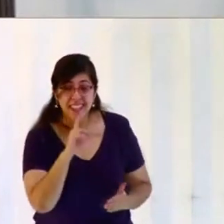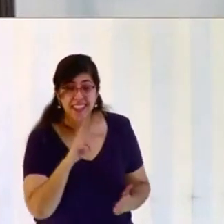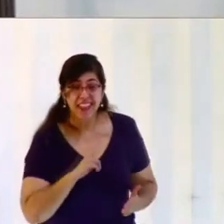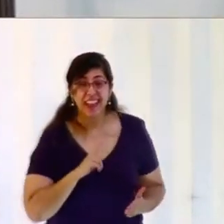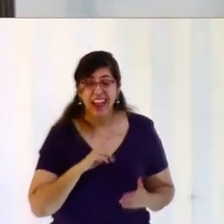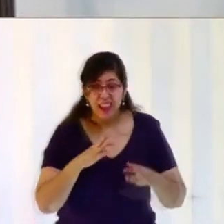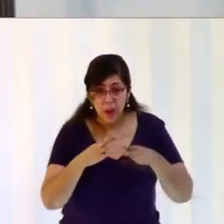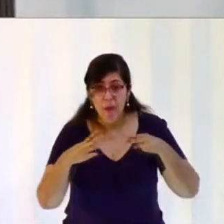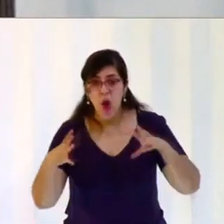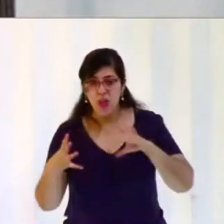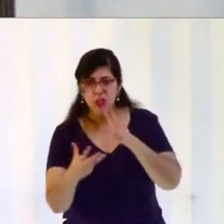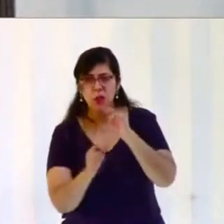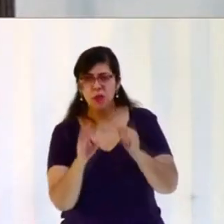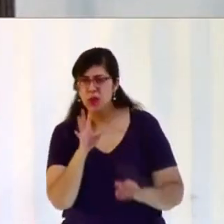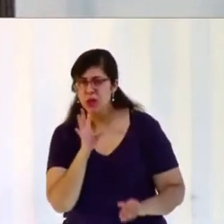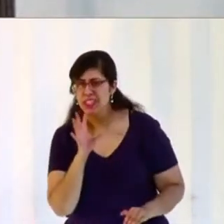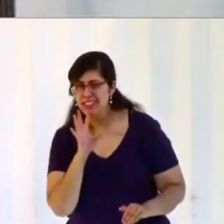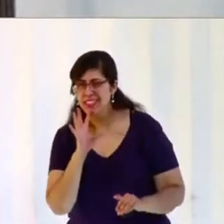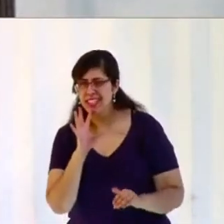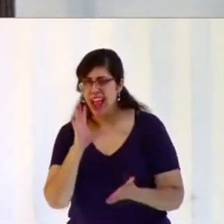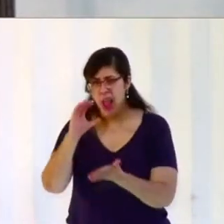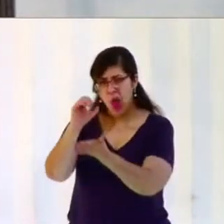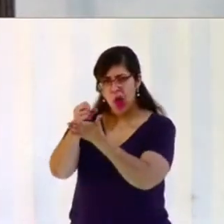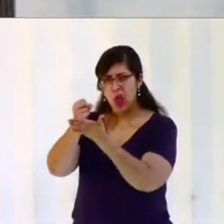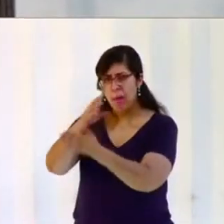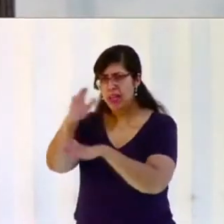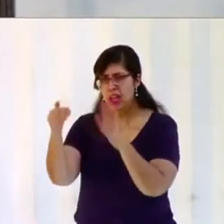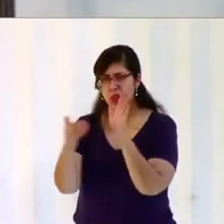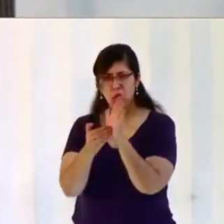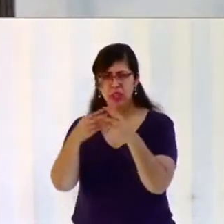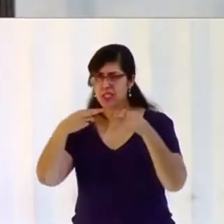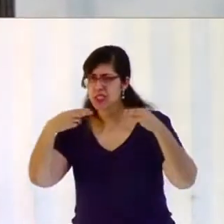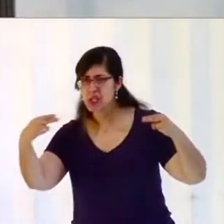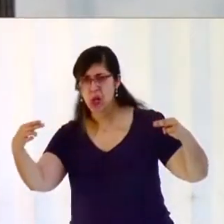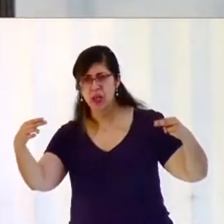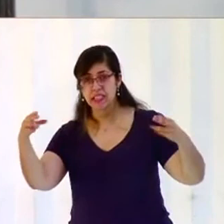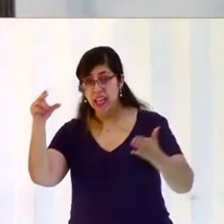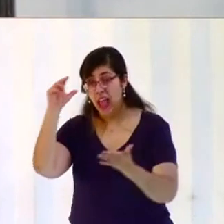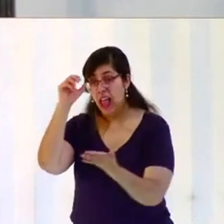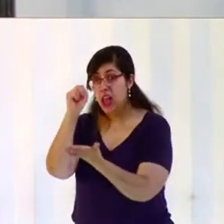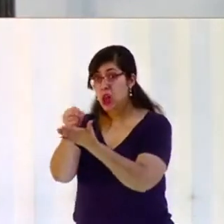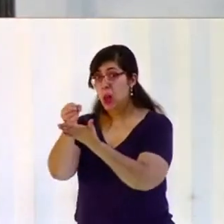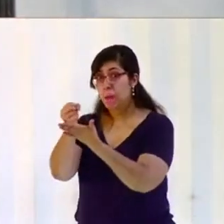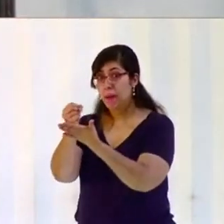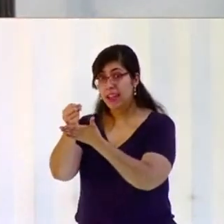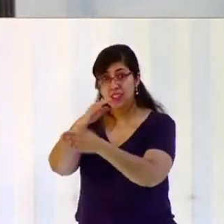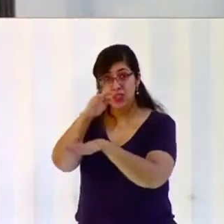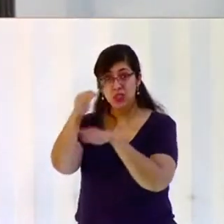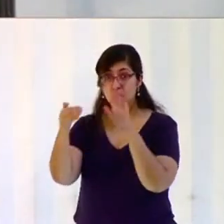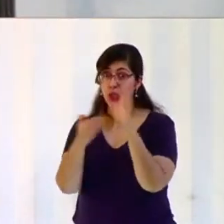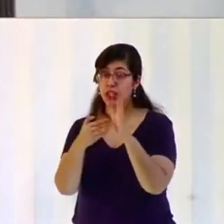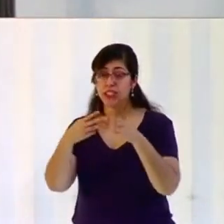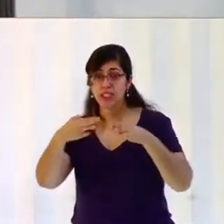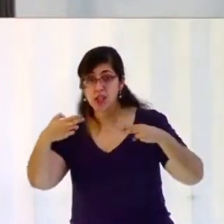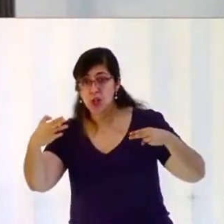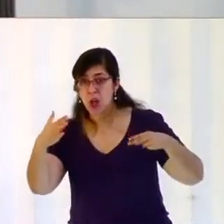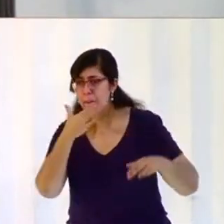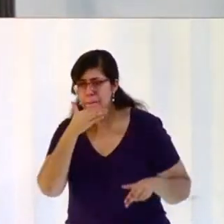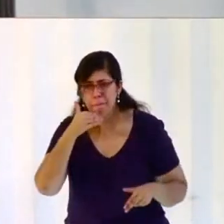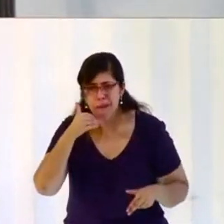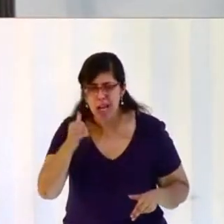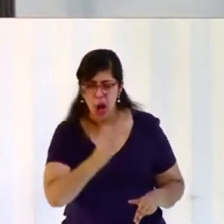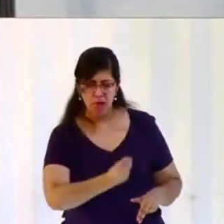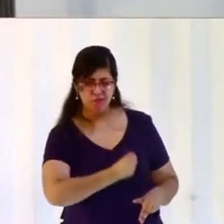mundo precisa conhecer é que há um governante supremo. Esse governante supremo tem as melhores orientações de vida